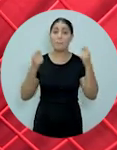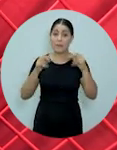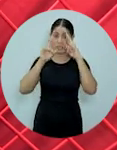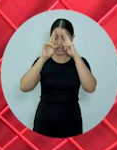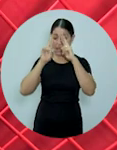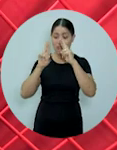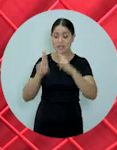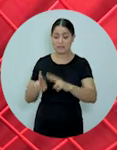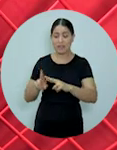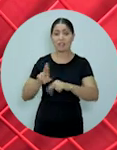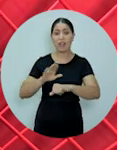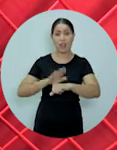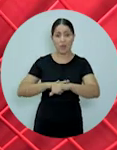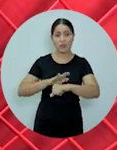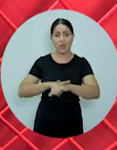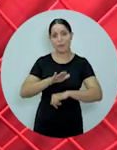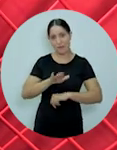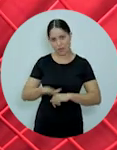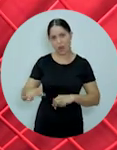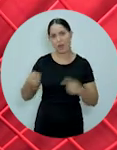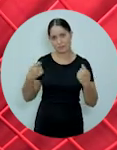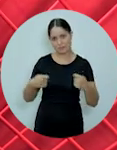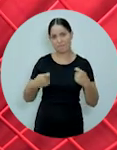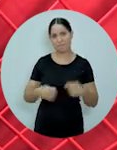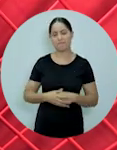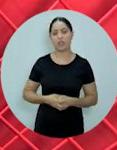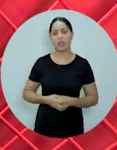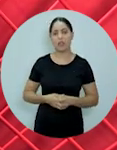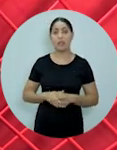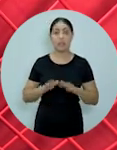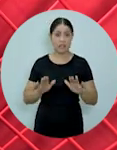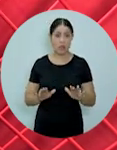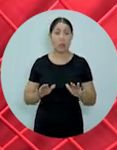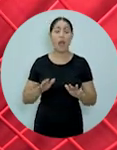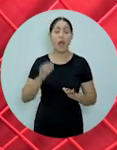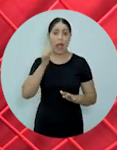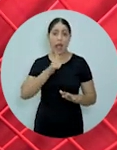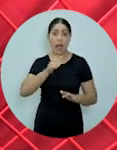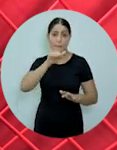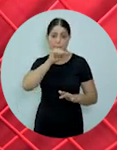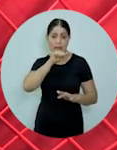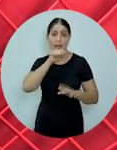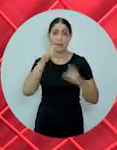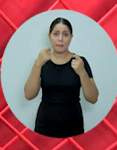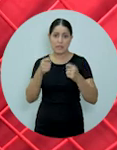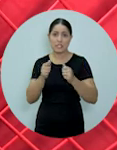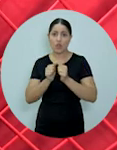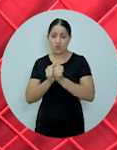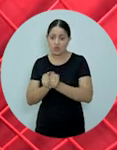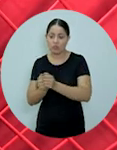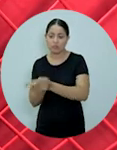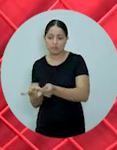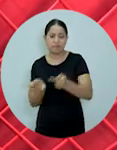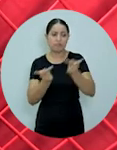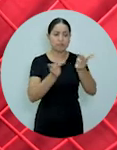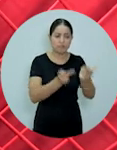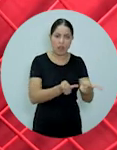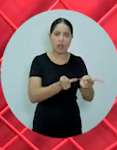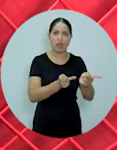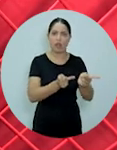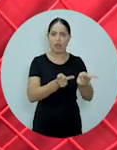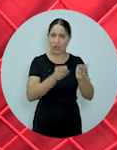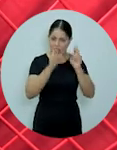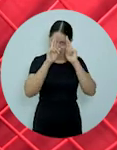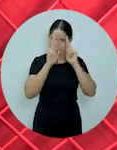é respeitar o tempo da criança. A mãe, sim, deve entregar o filho ao